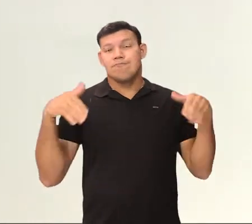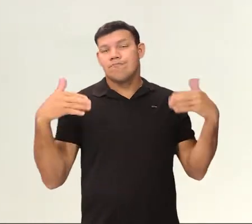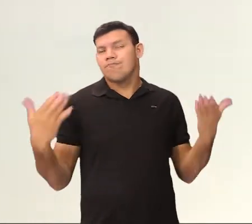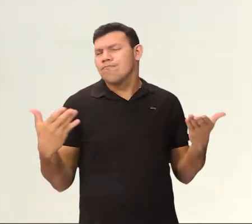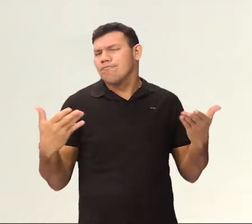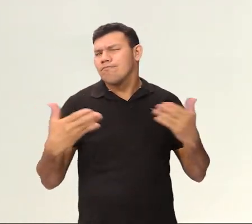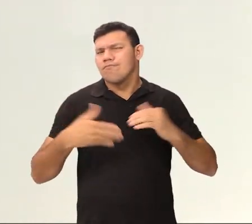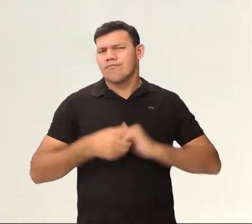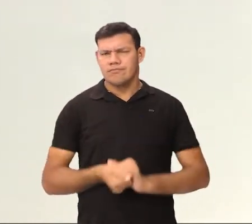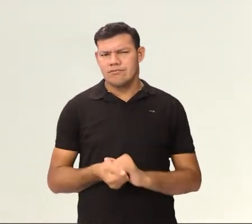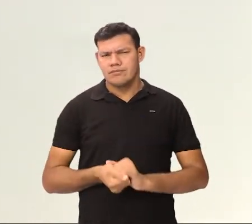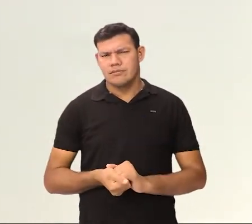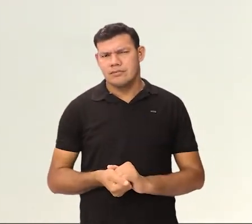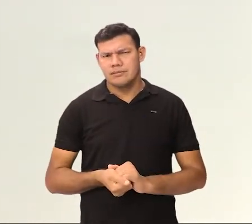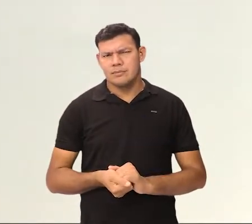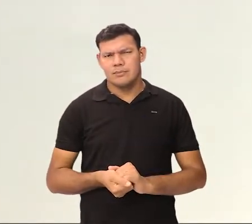pode,